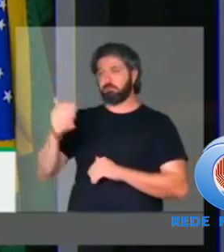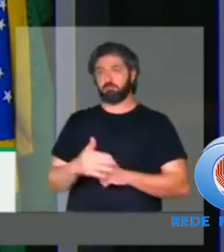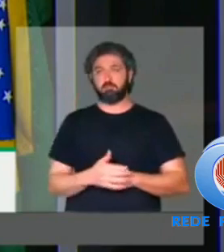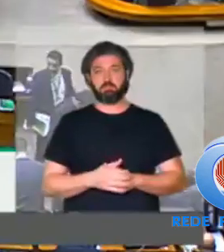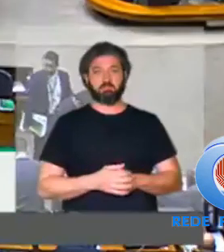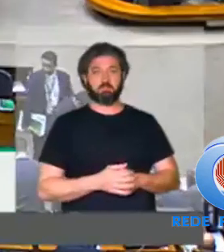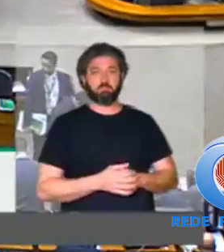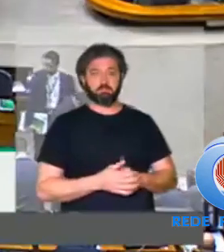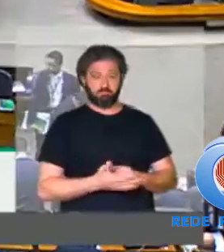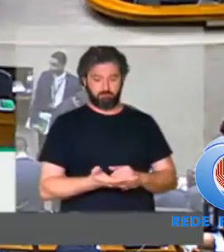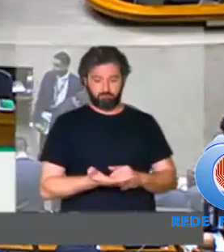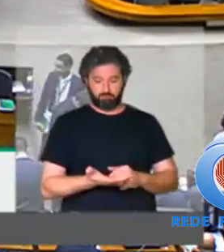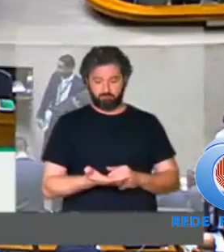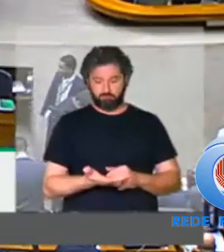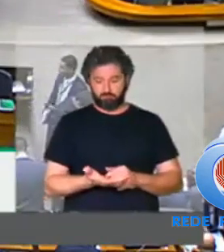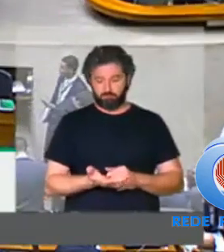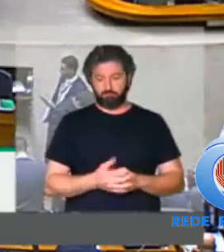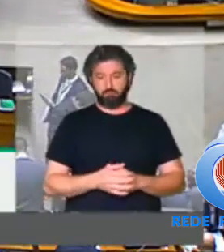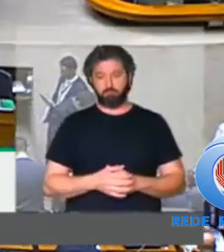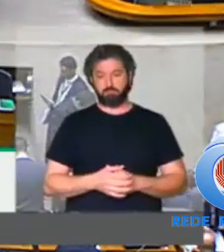comunicações da Casa.